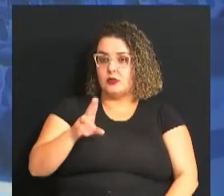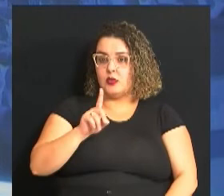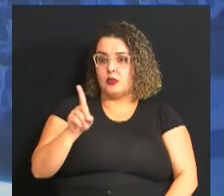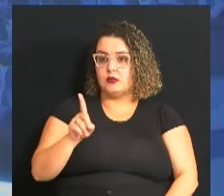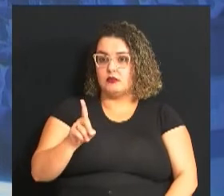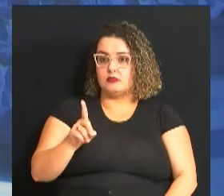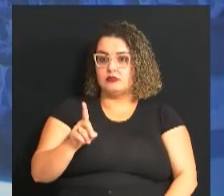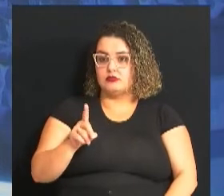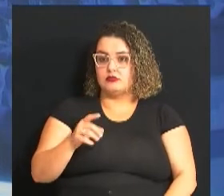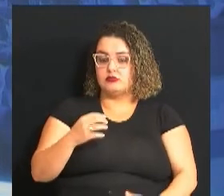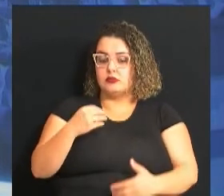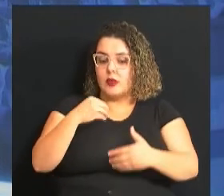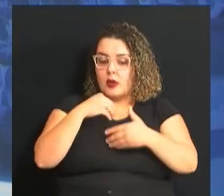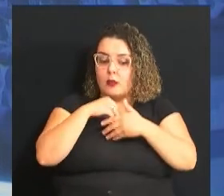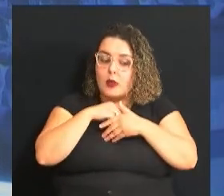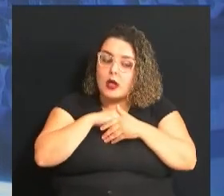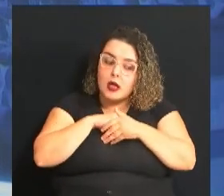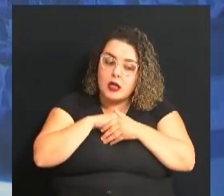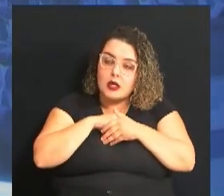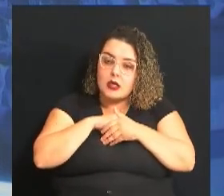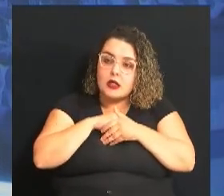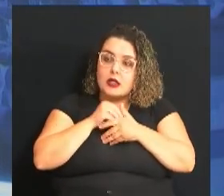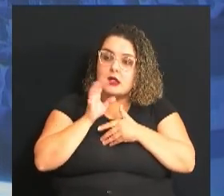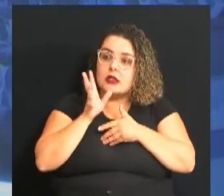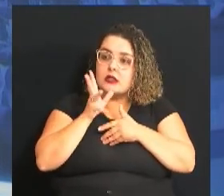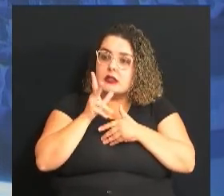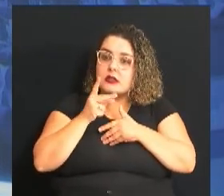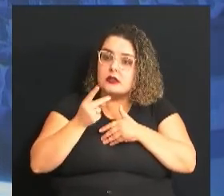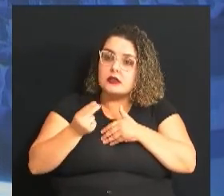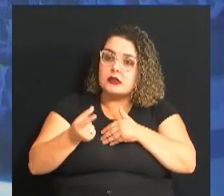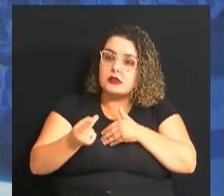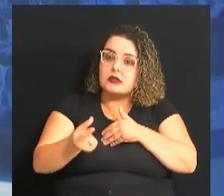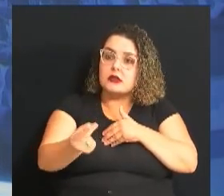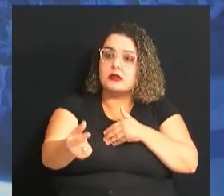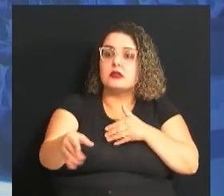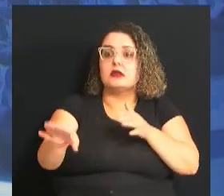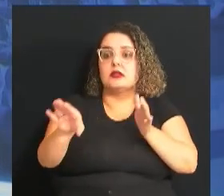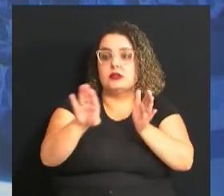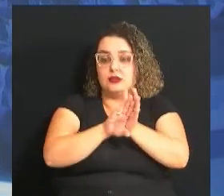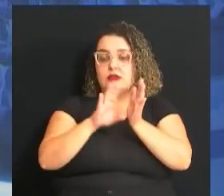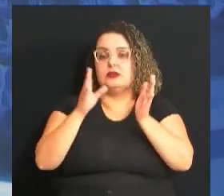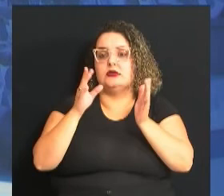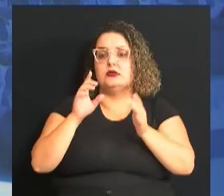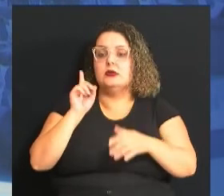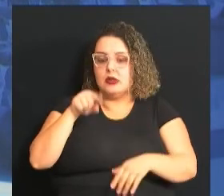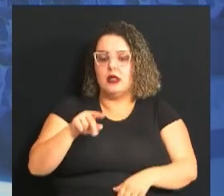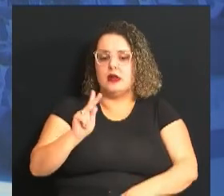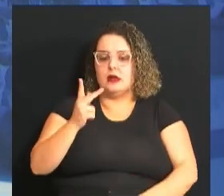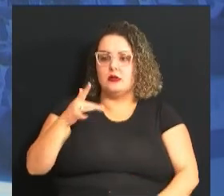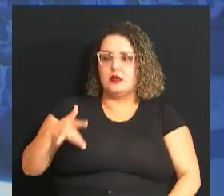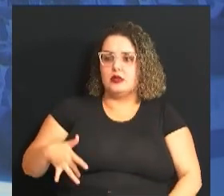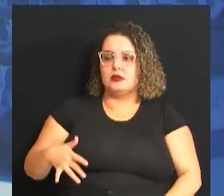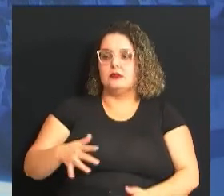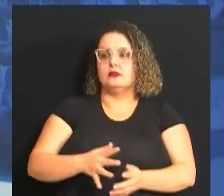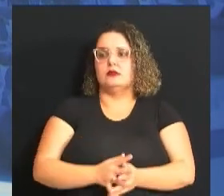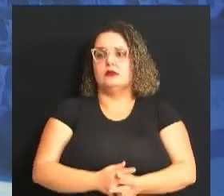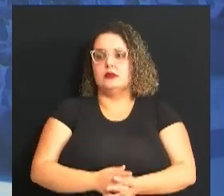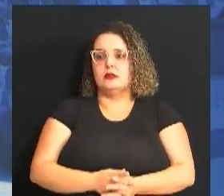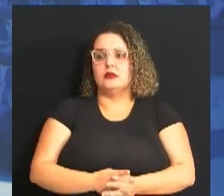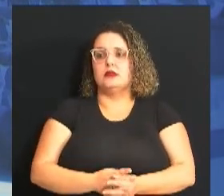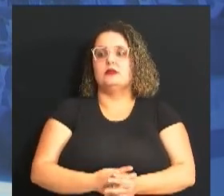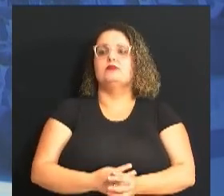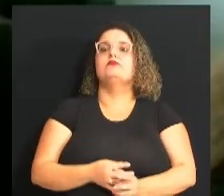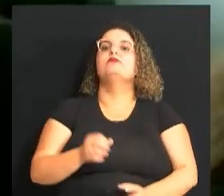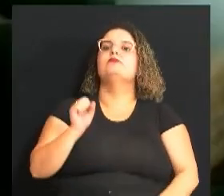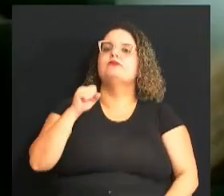no corpo e demorar anos para até vir e descobrir, olha, tá com hepatite. Sim. Esse é